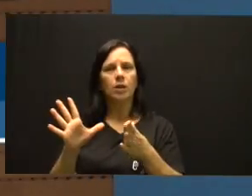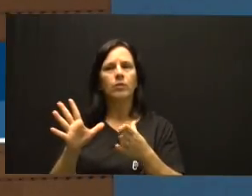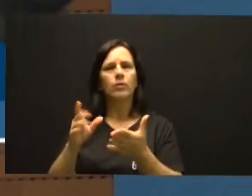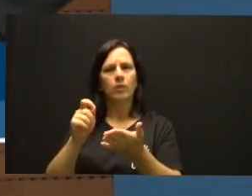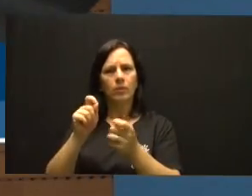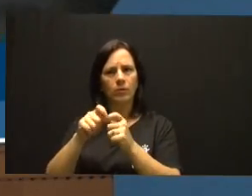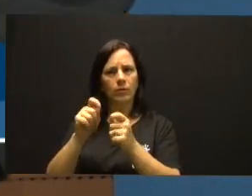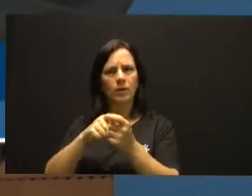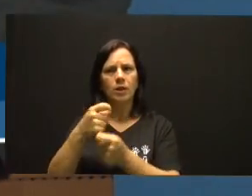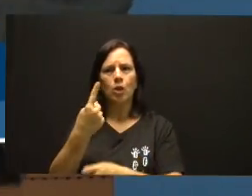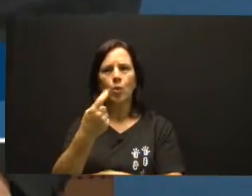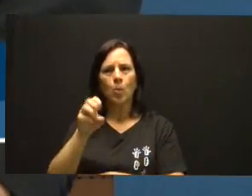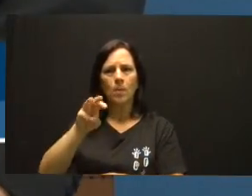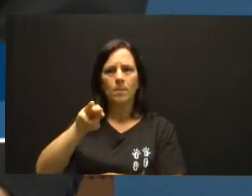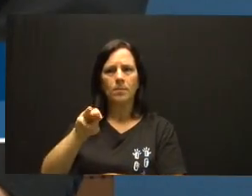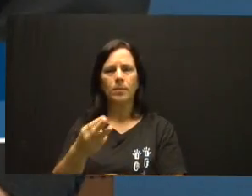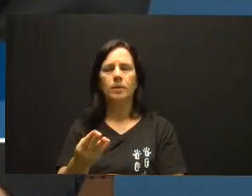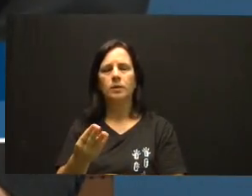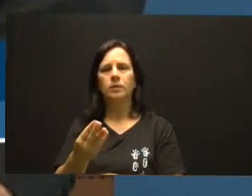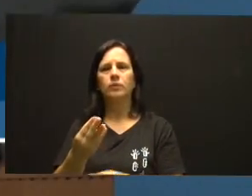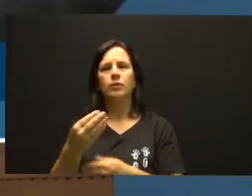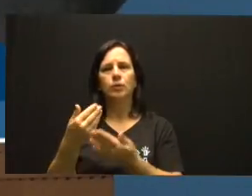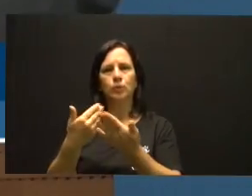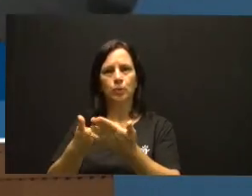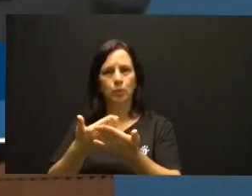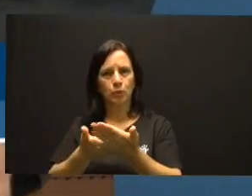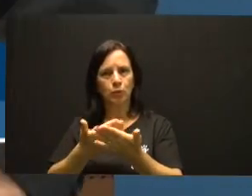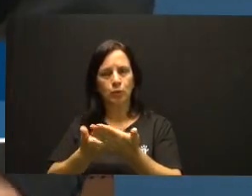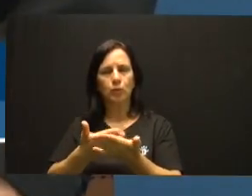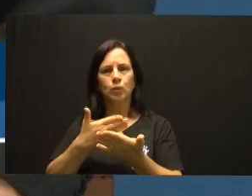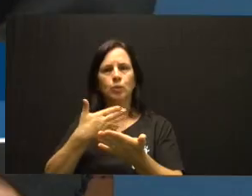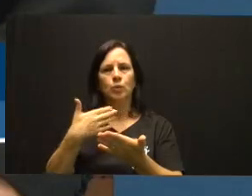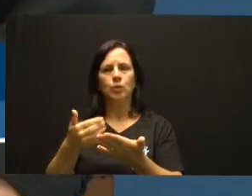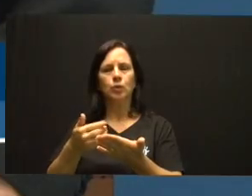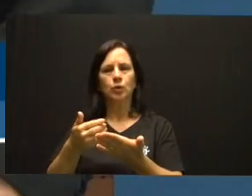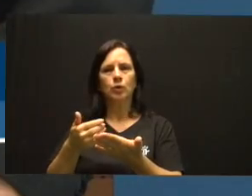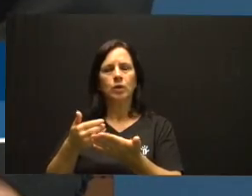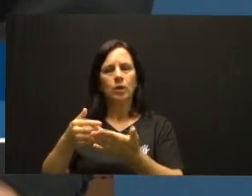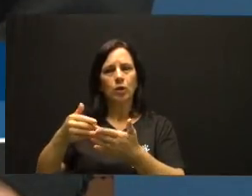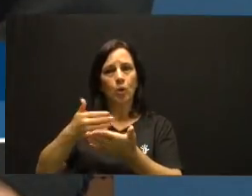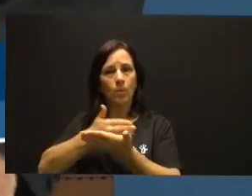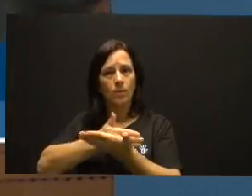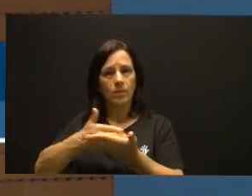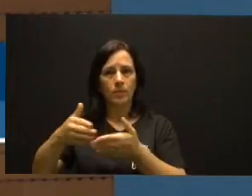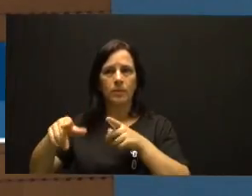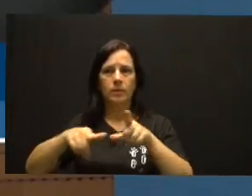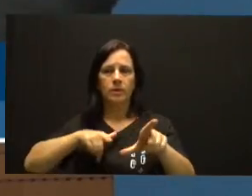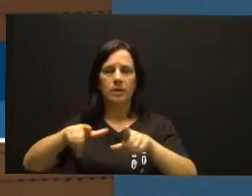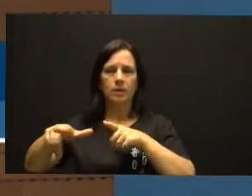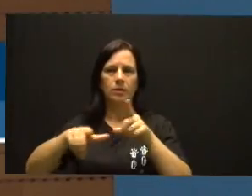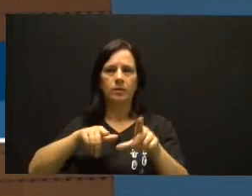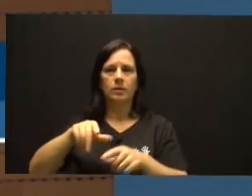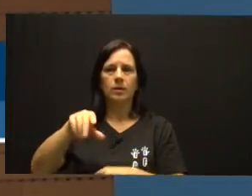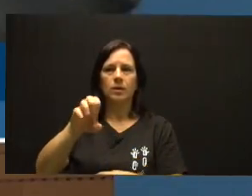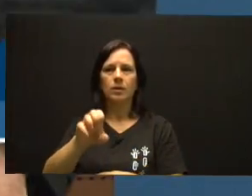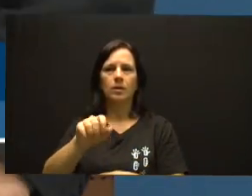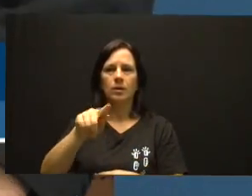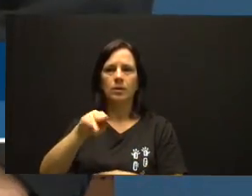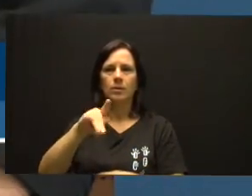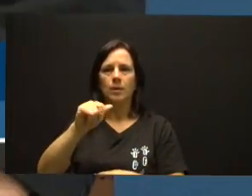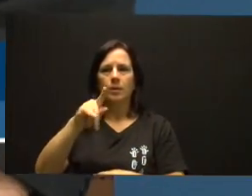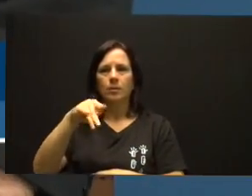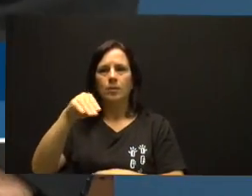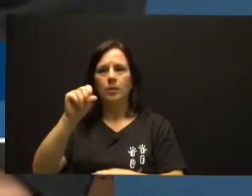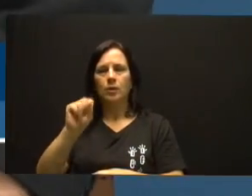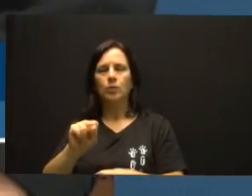Aquele 1.200.000 para fazer um estudo e fazer a contratação dos equipamentos, das máquinas e